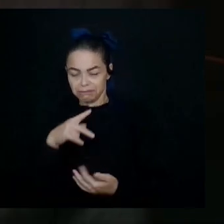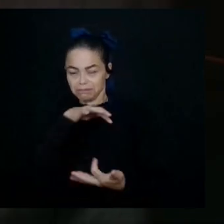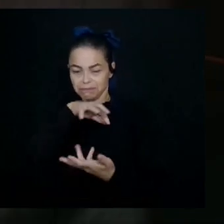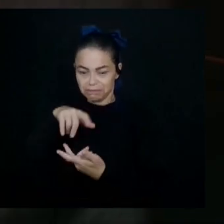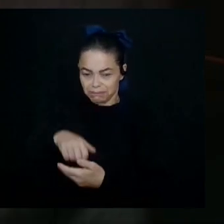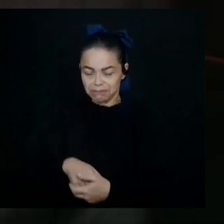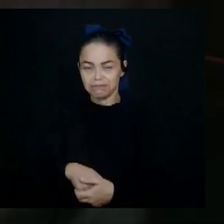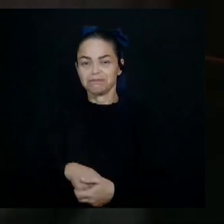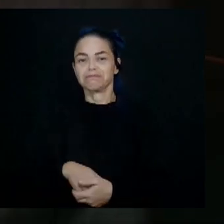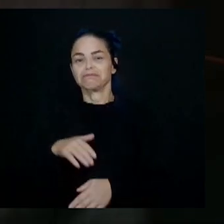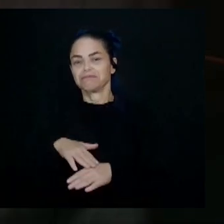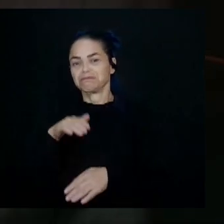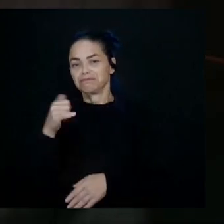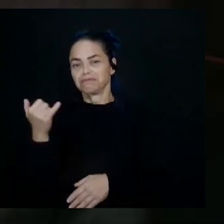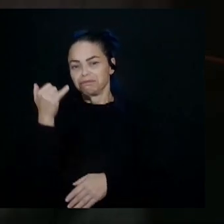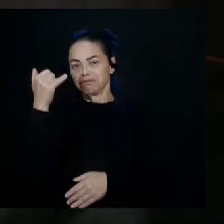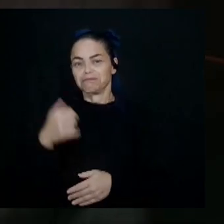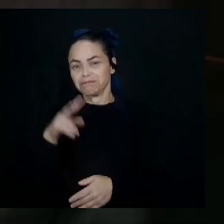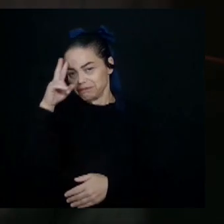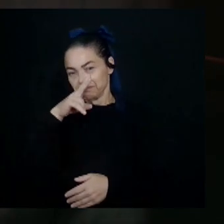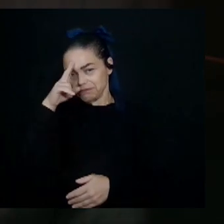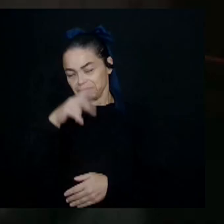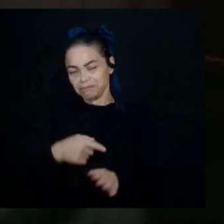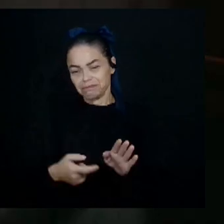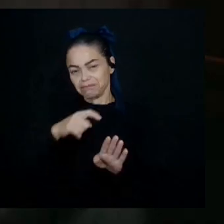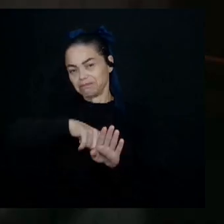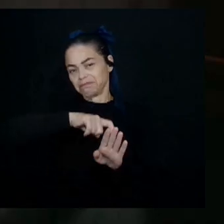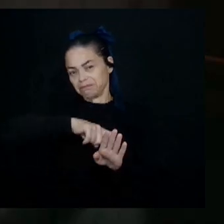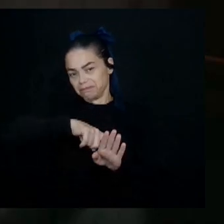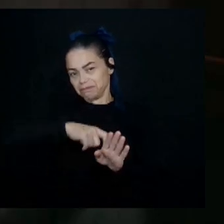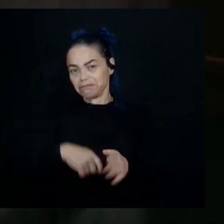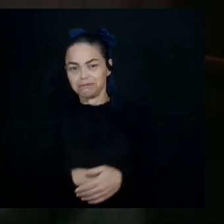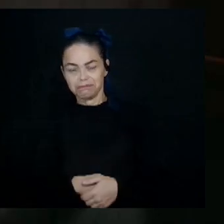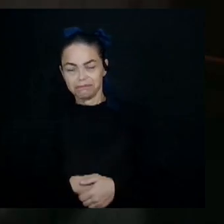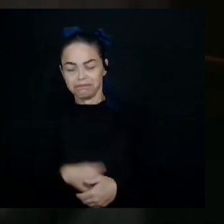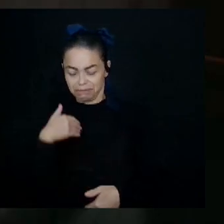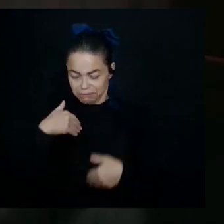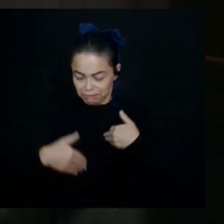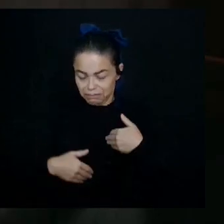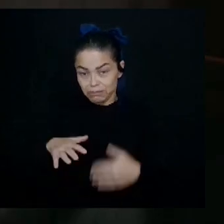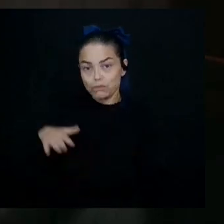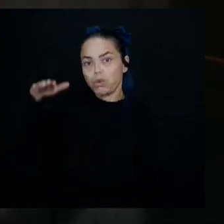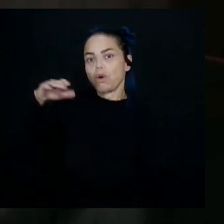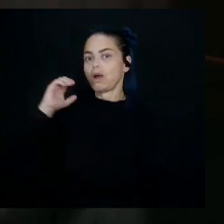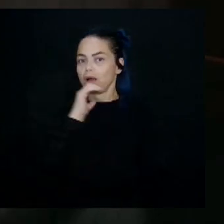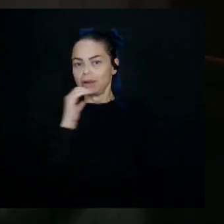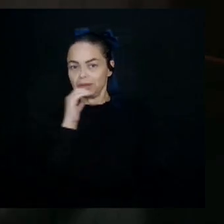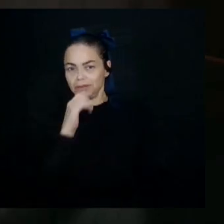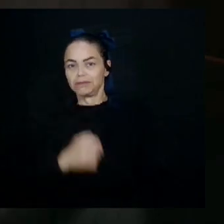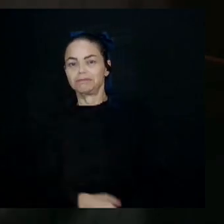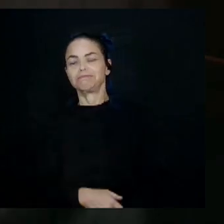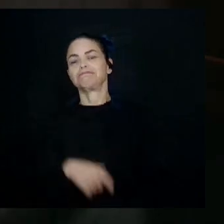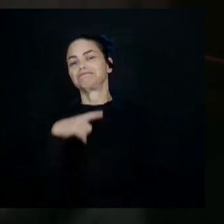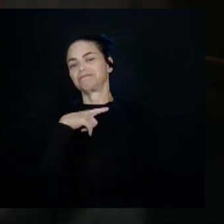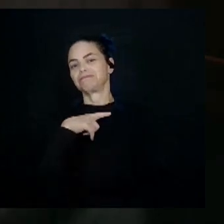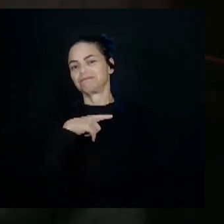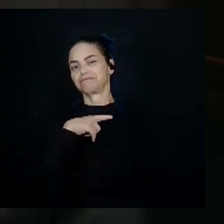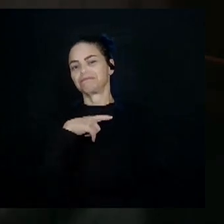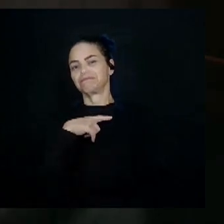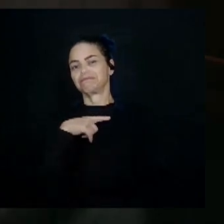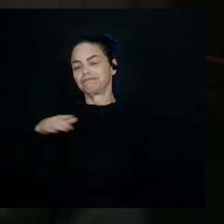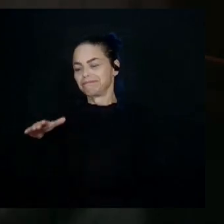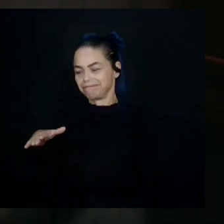o mais importante seja lembrar que por trás desse corpo que cresce rápido, ainda existe uma infância